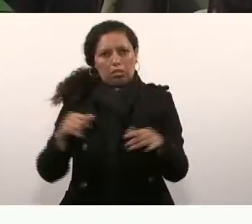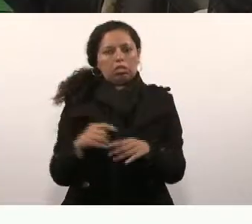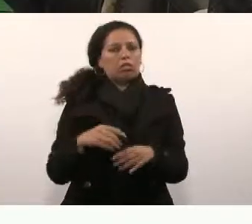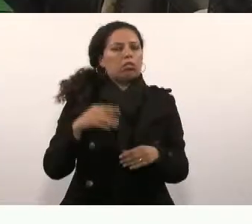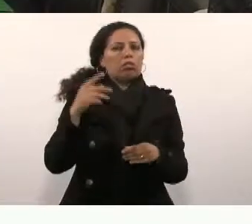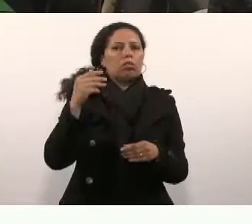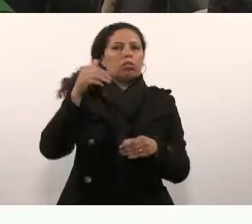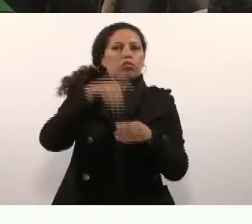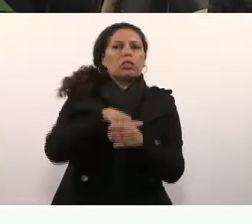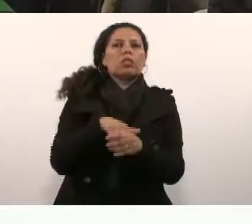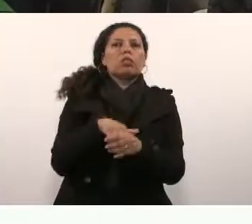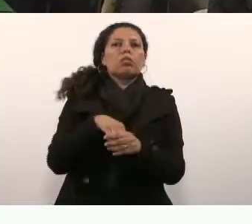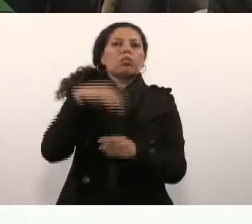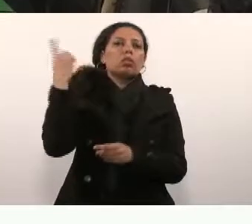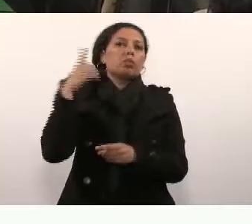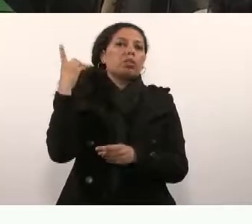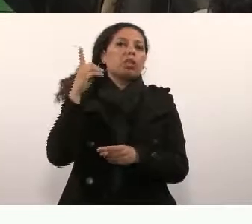Pampolha.